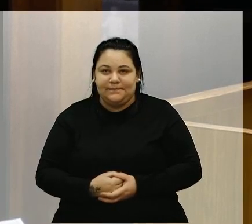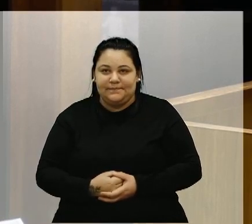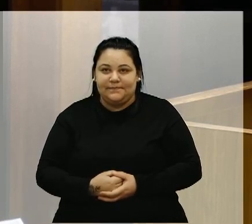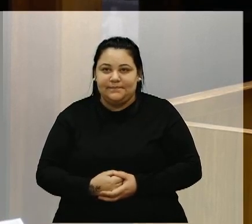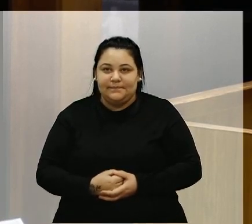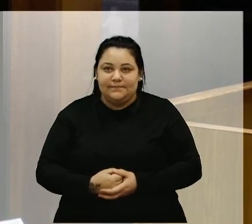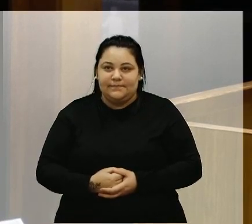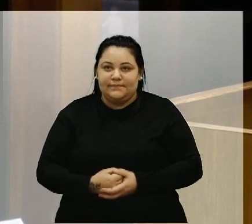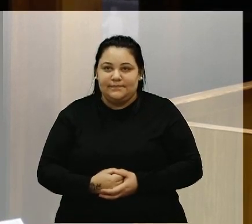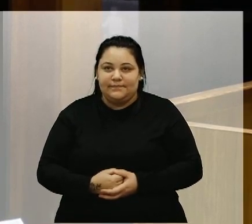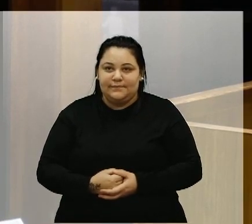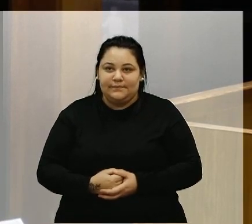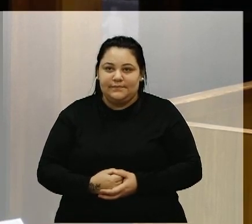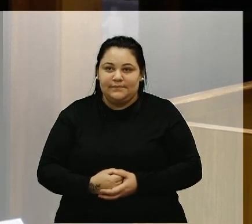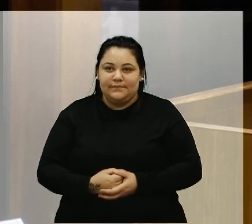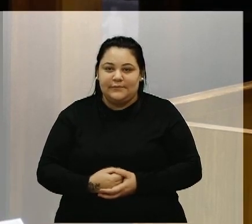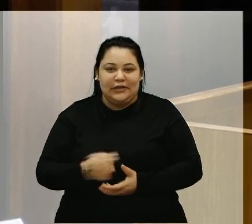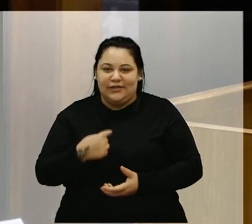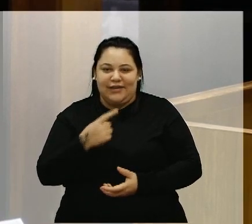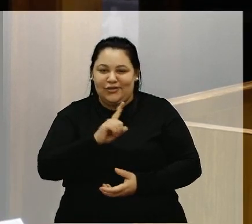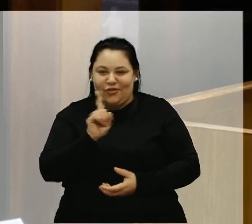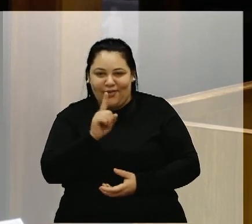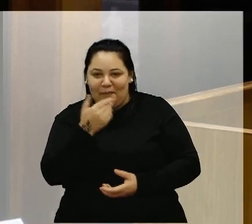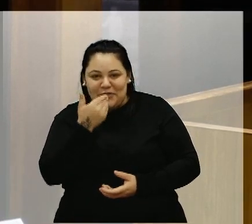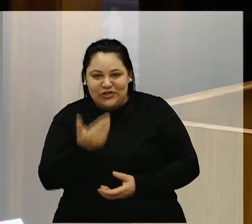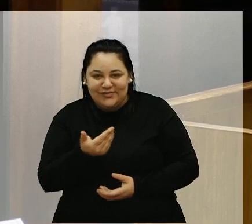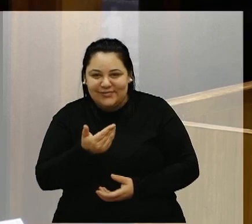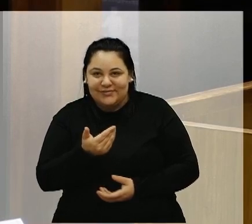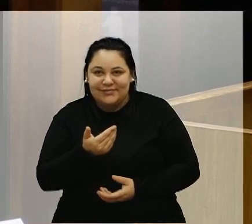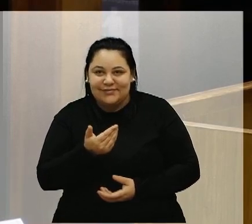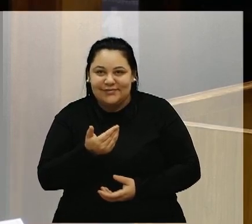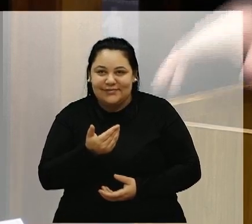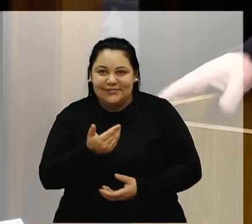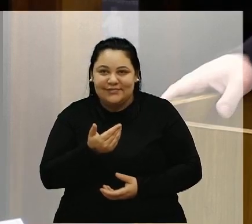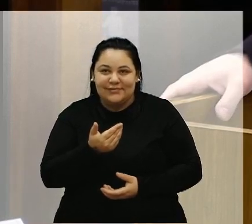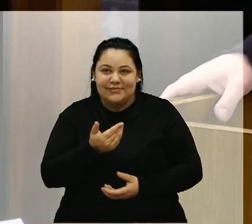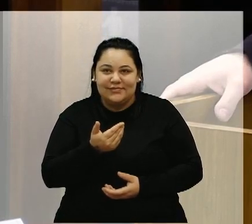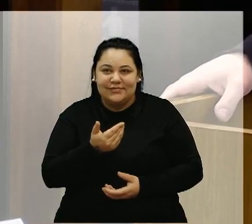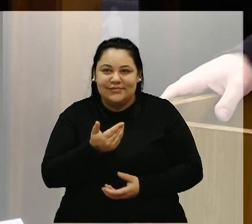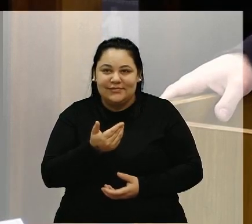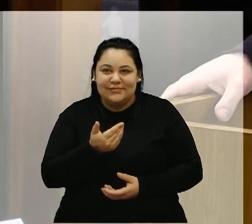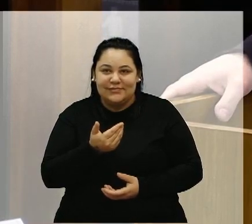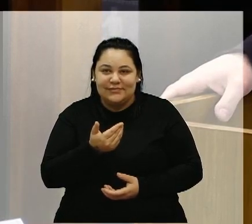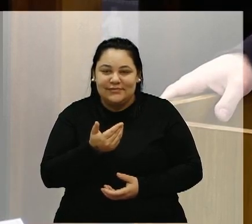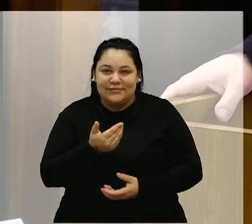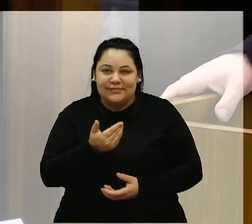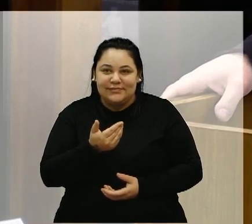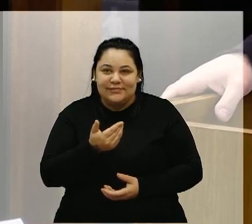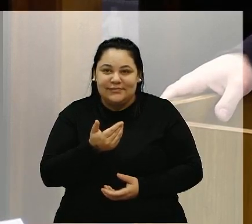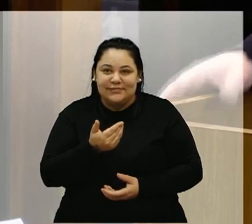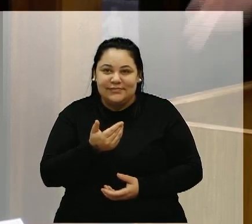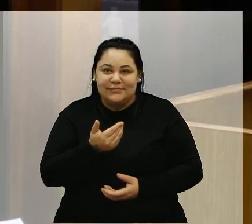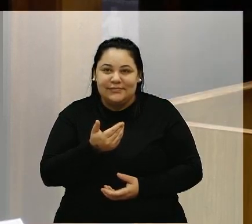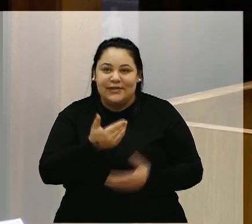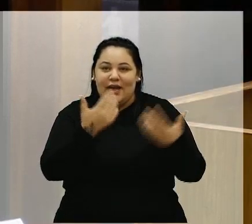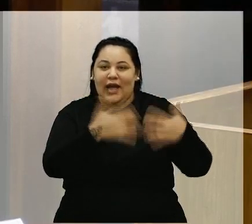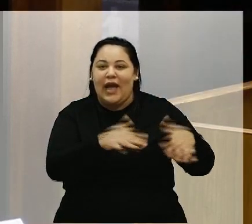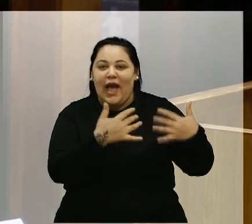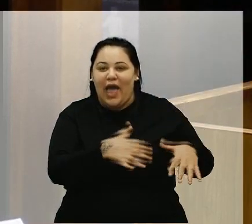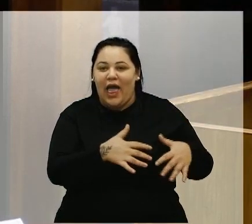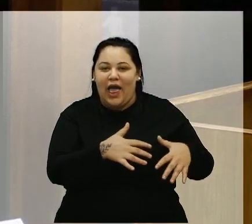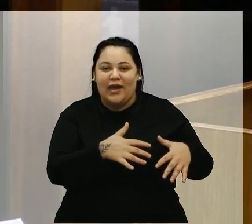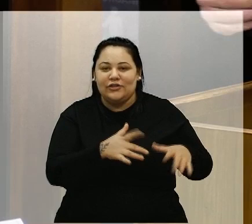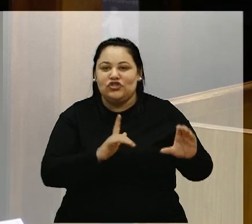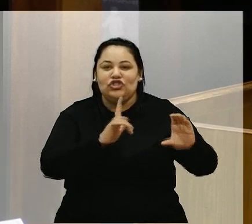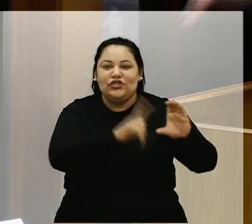nós não estamos pedindo, nós não estamos onerando despesa para o Executivo. Nós não estamos